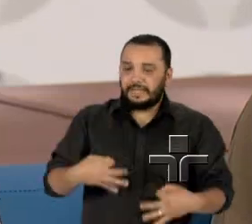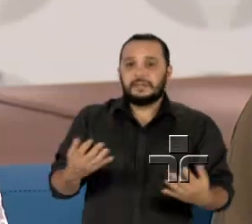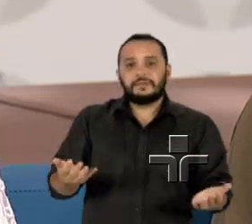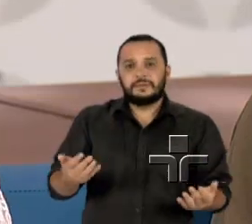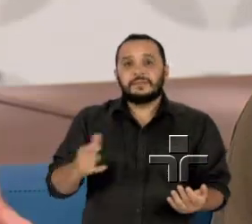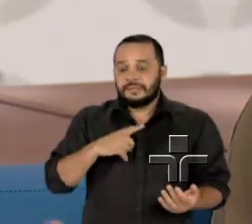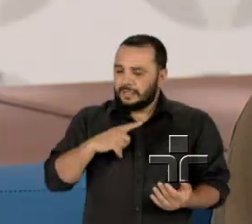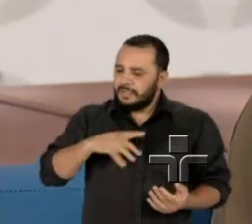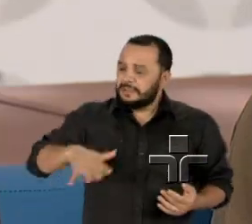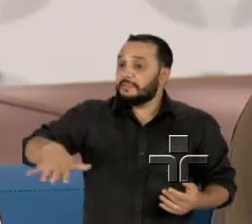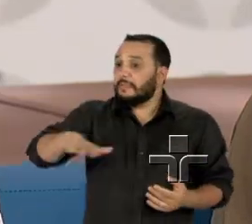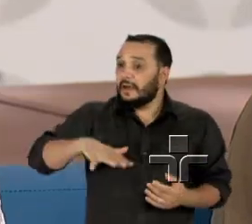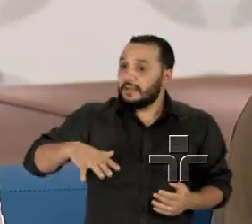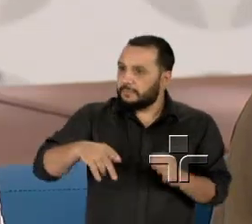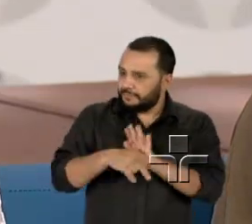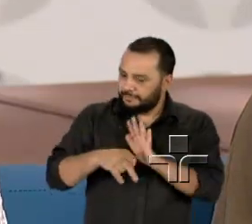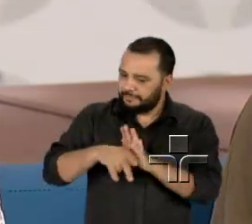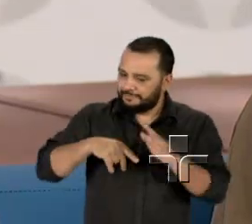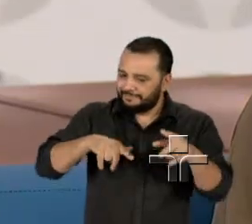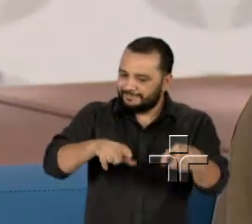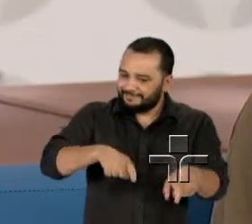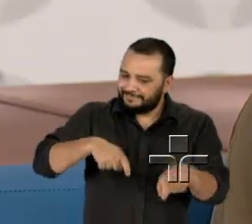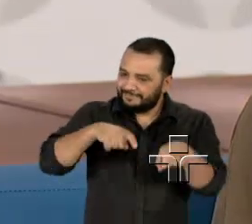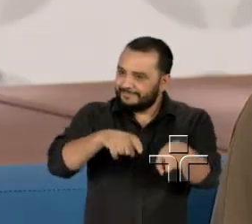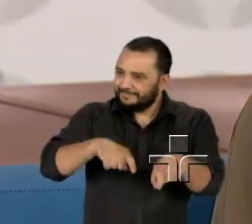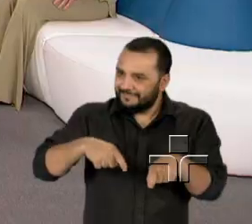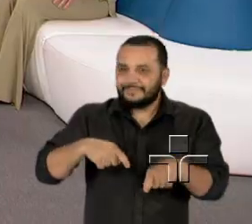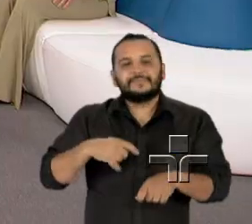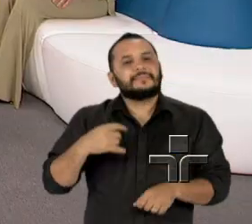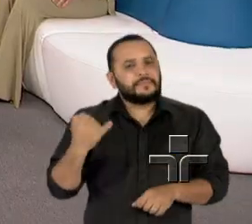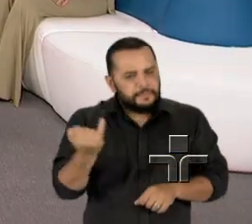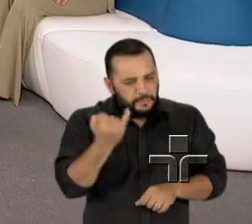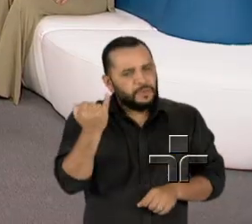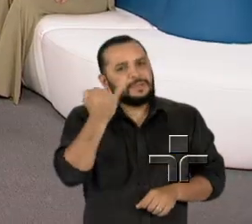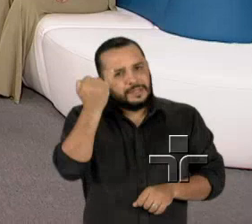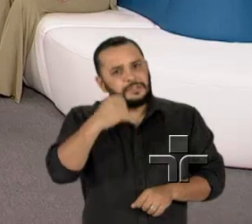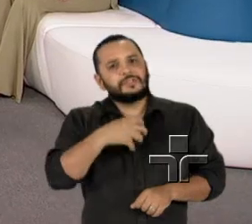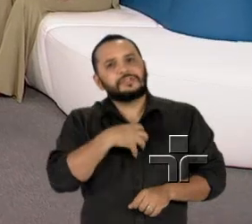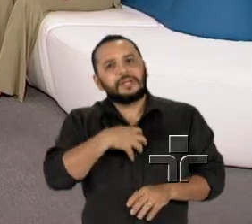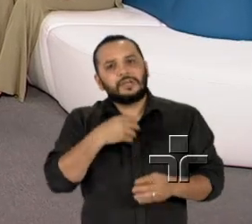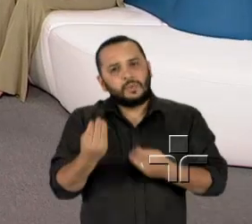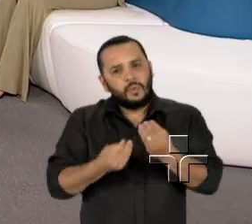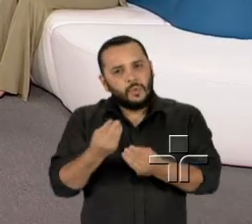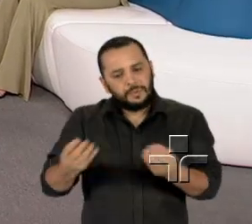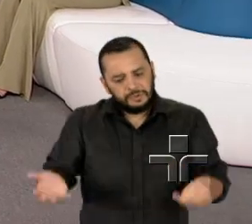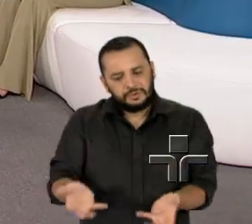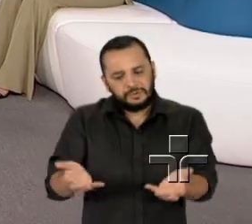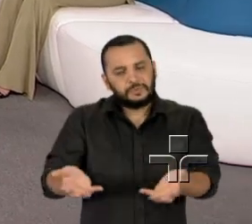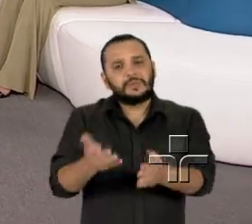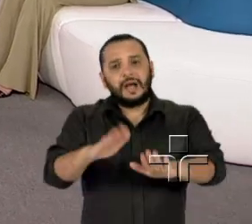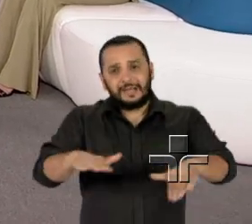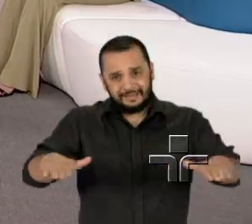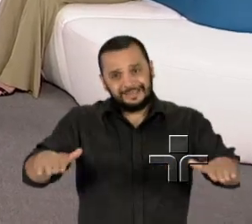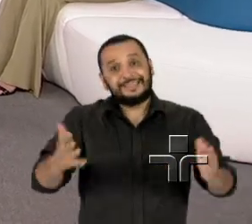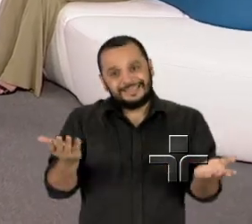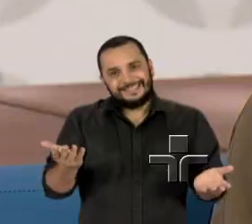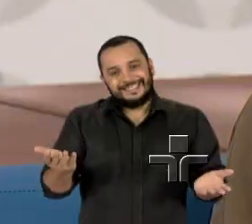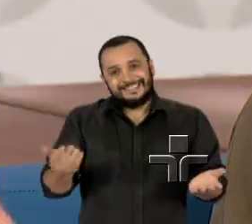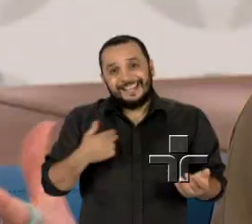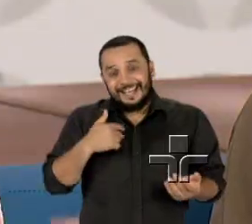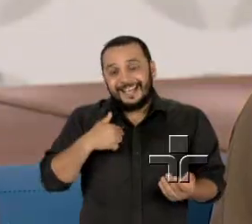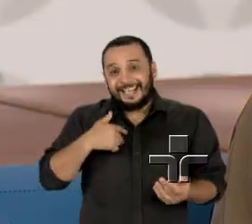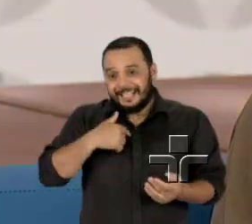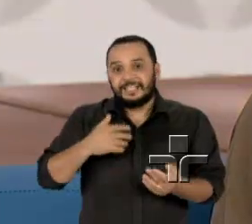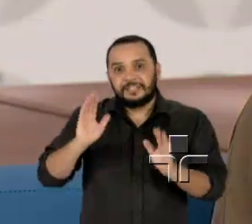um espaço para plantar também, essa é outra forma de você estimular as crianças. Depois que elas vêm crescendo,